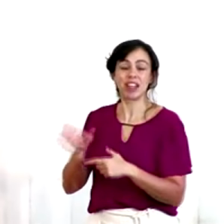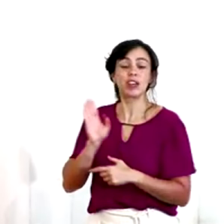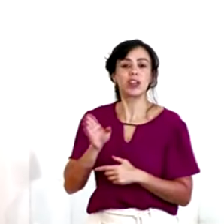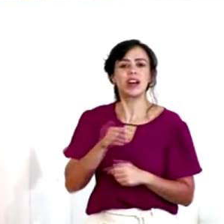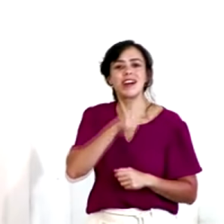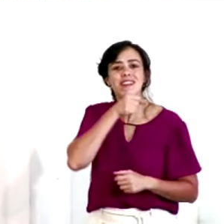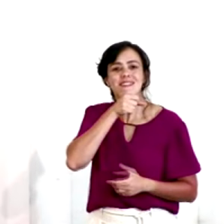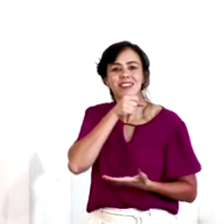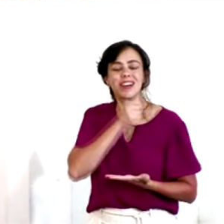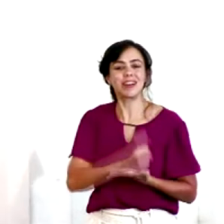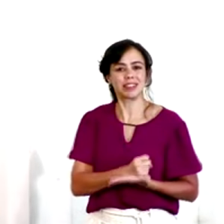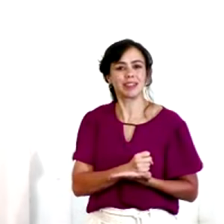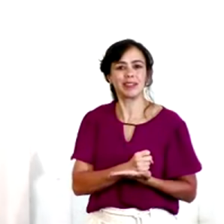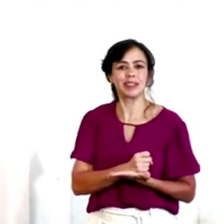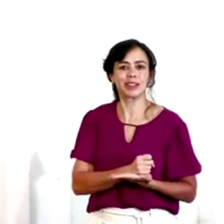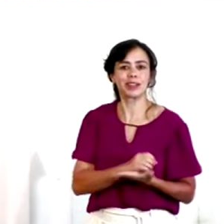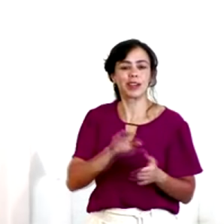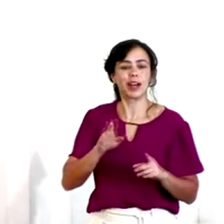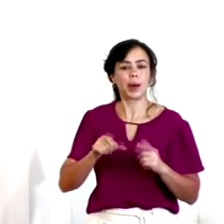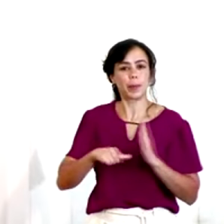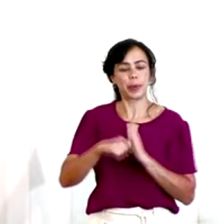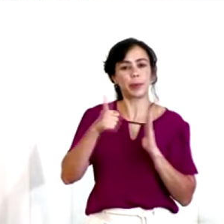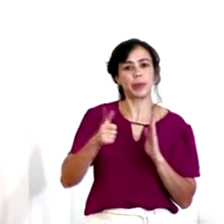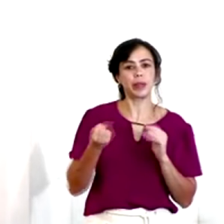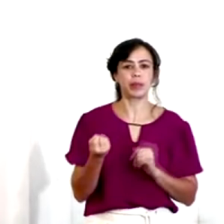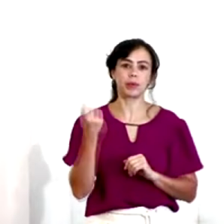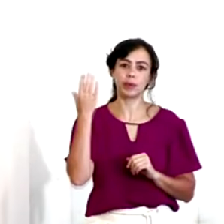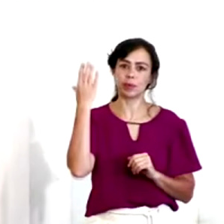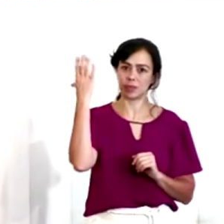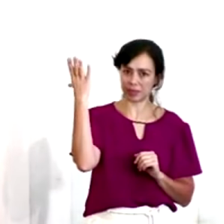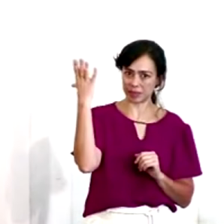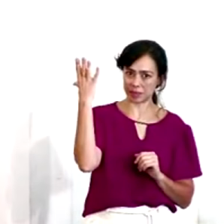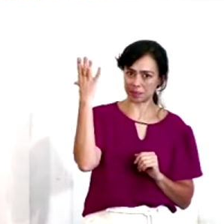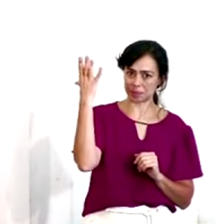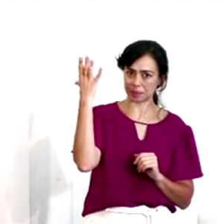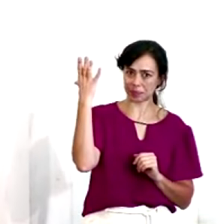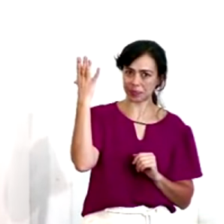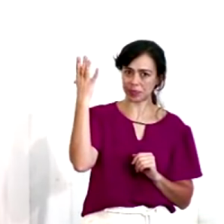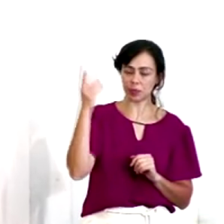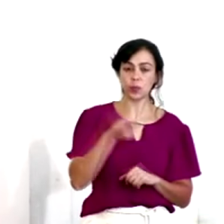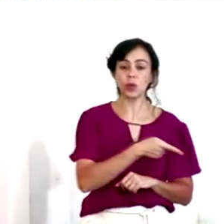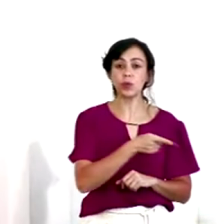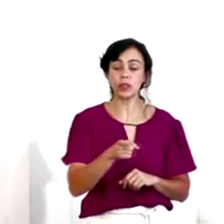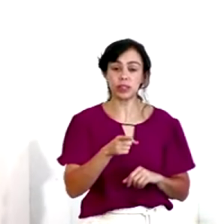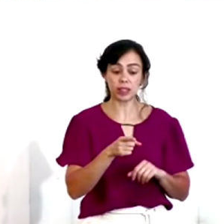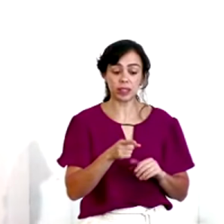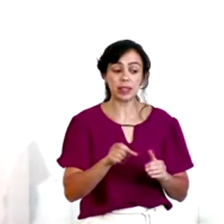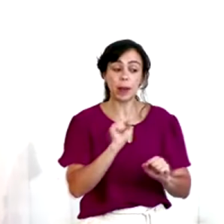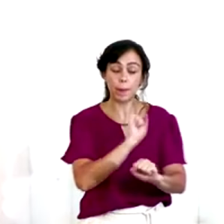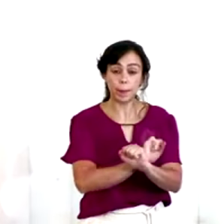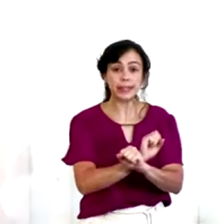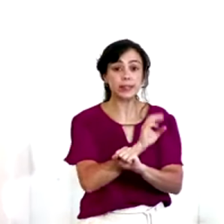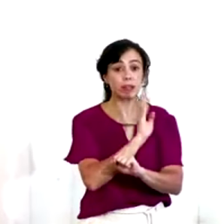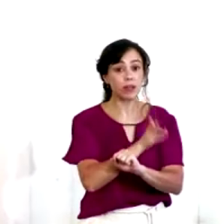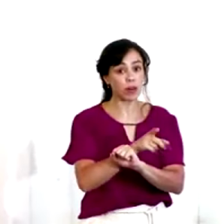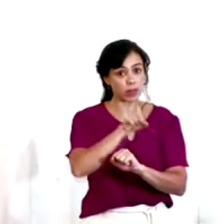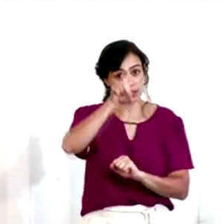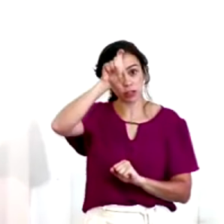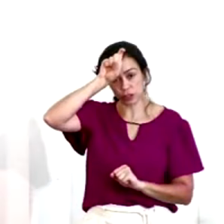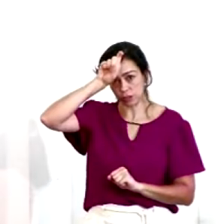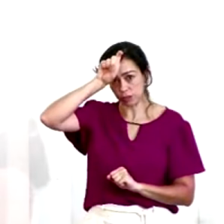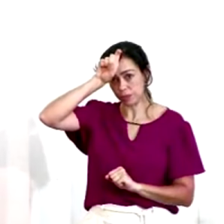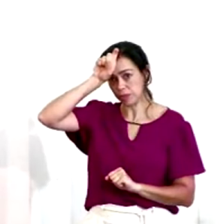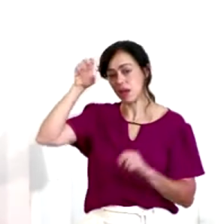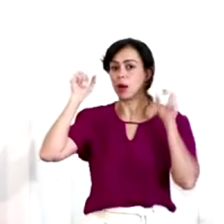Antigo Testamento. O primeiro deles, quando Deus levantou Moisés para resgatar